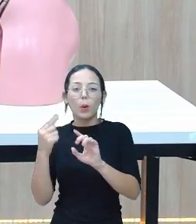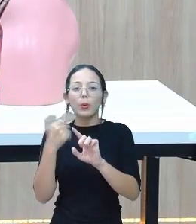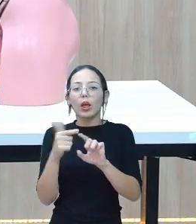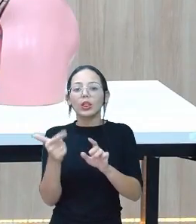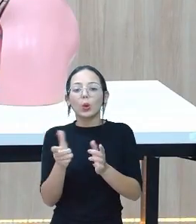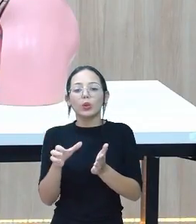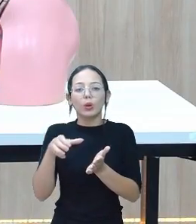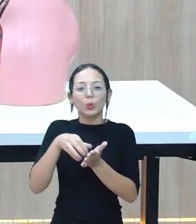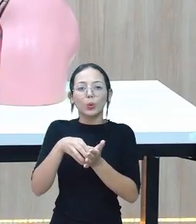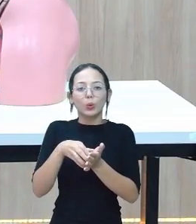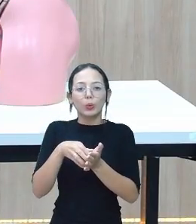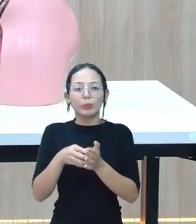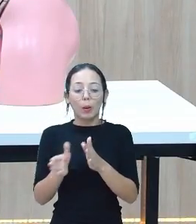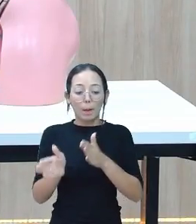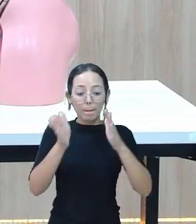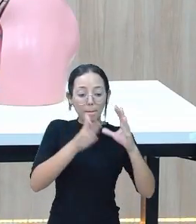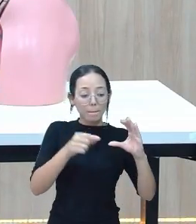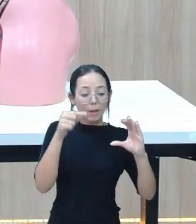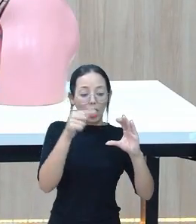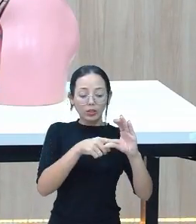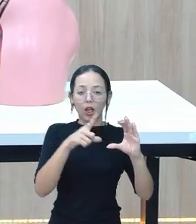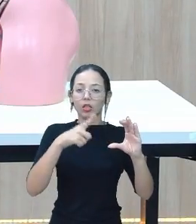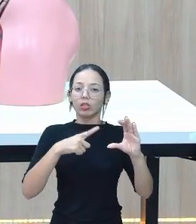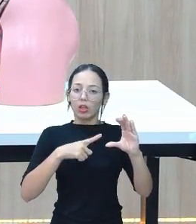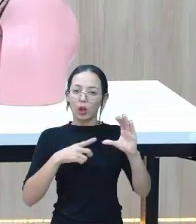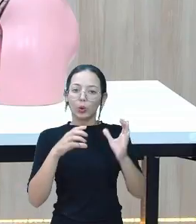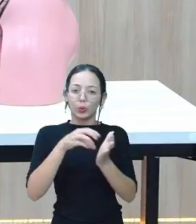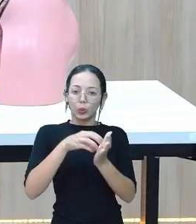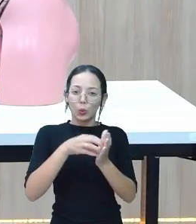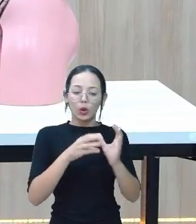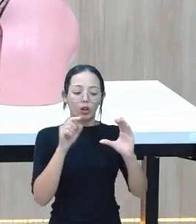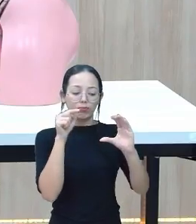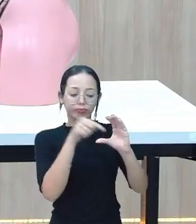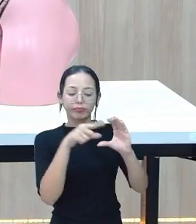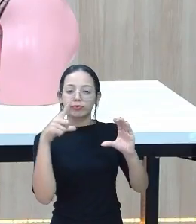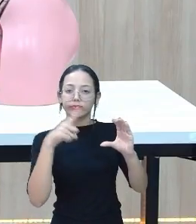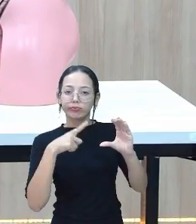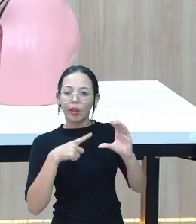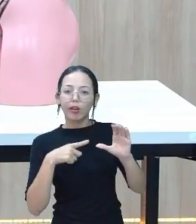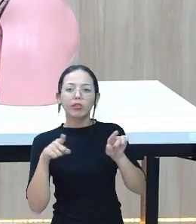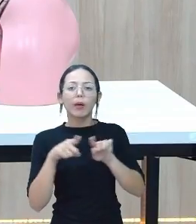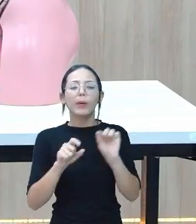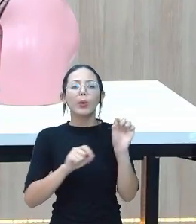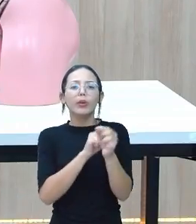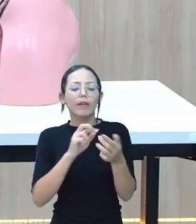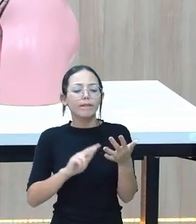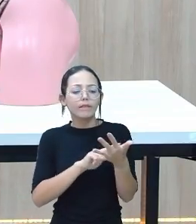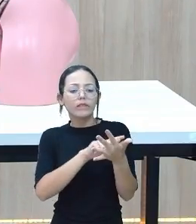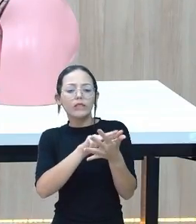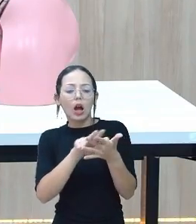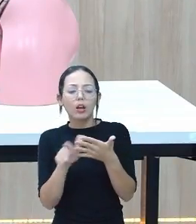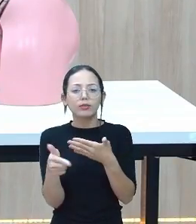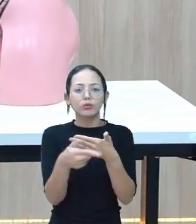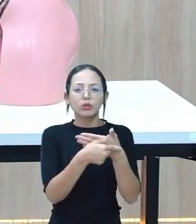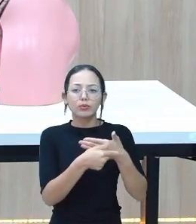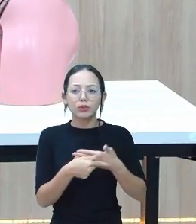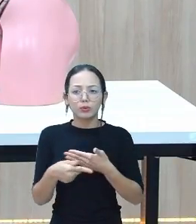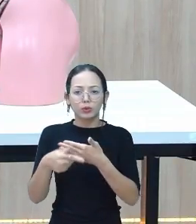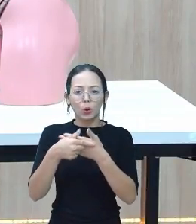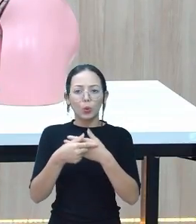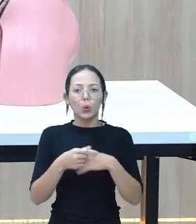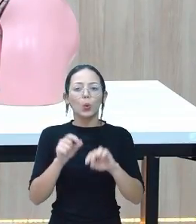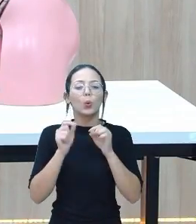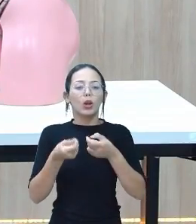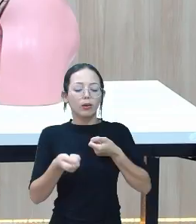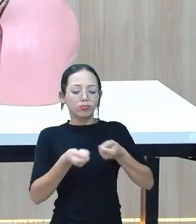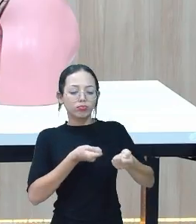têm o núcleo definido, mas ela só aparece nas eucarióticas e desempenha diferentes funções. Uma delas